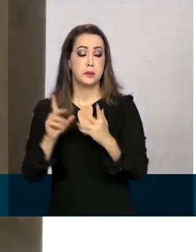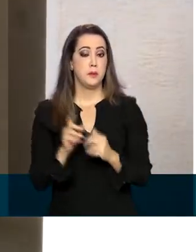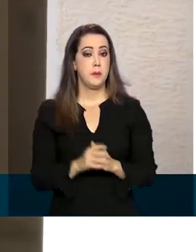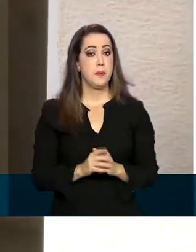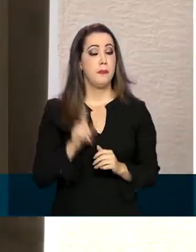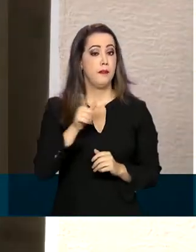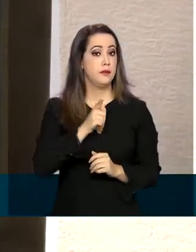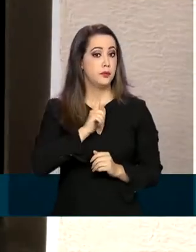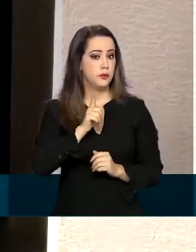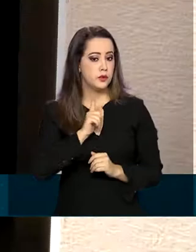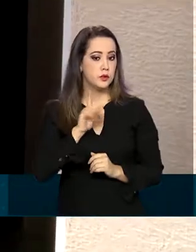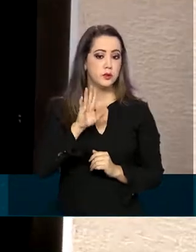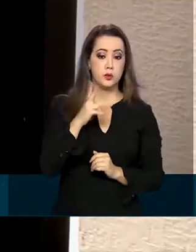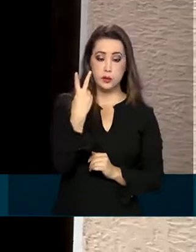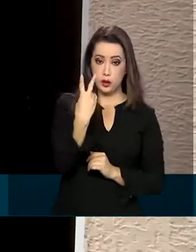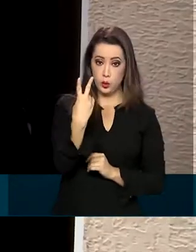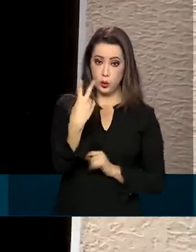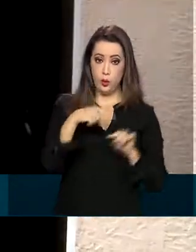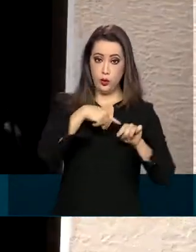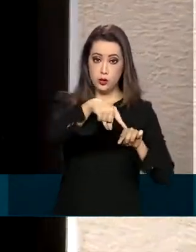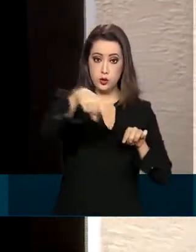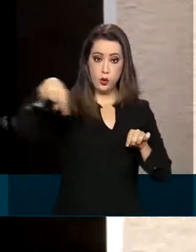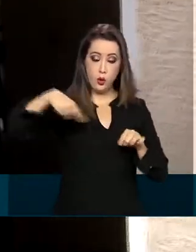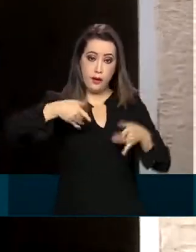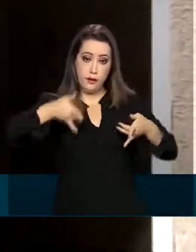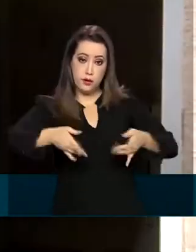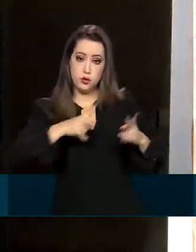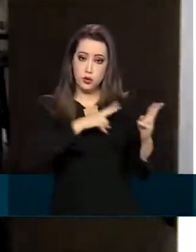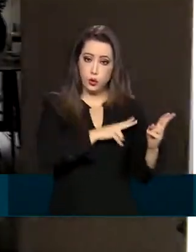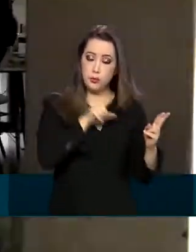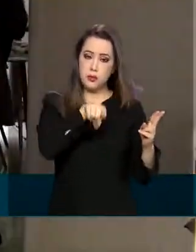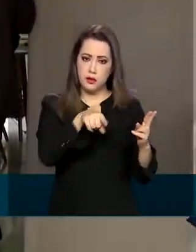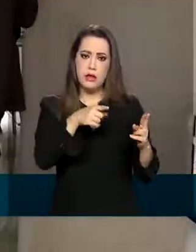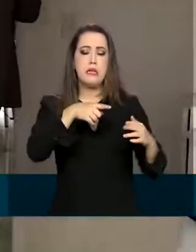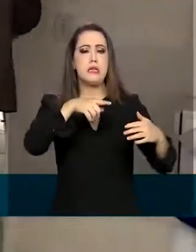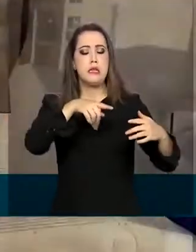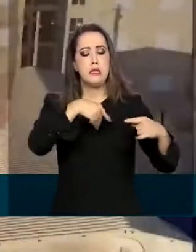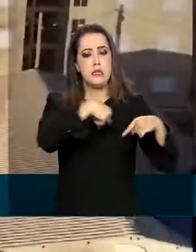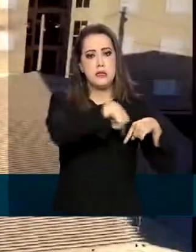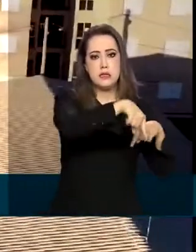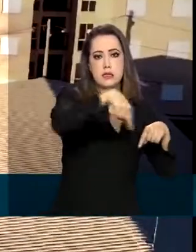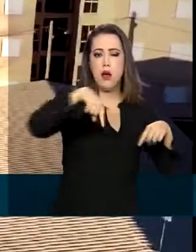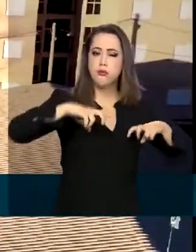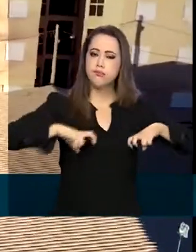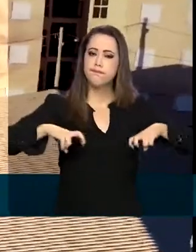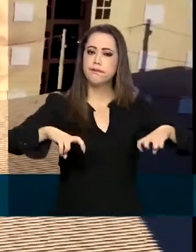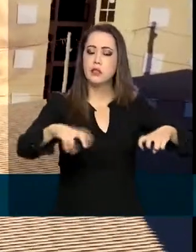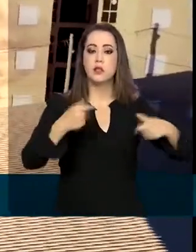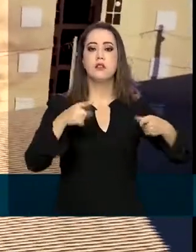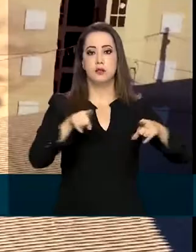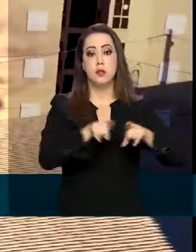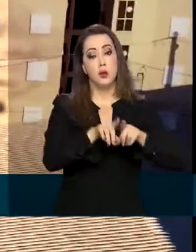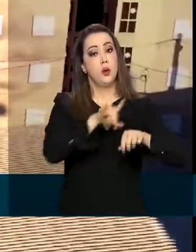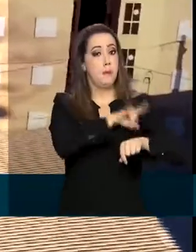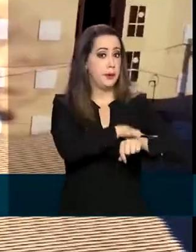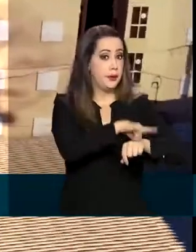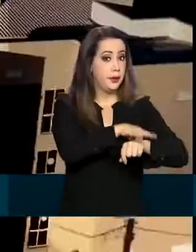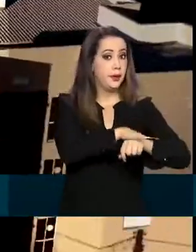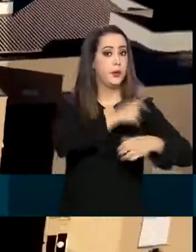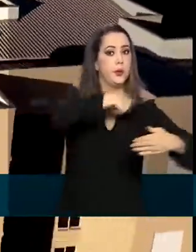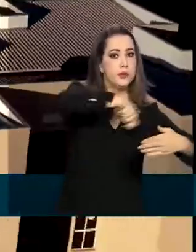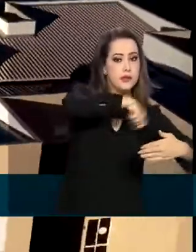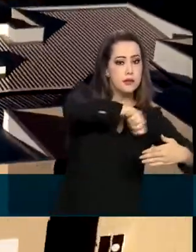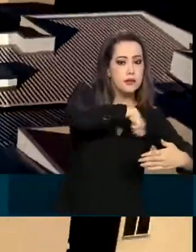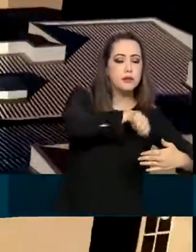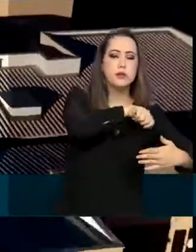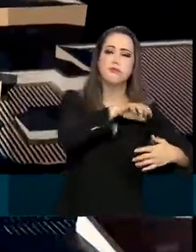São compostas, então, de 2 quartos, sala, cozinha, banheiro e área de serviço, com cerca aí de 43